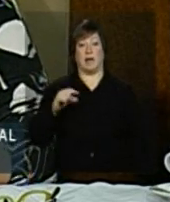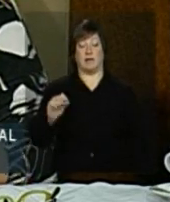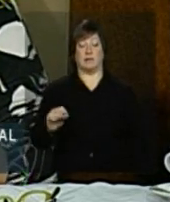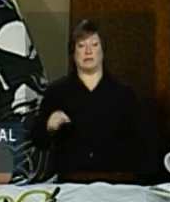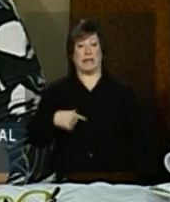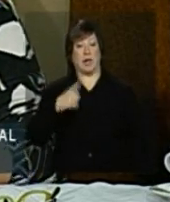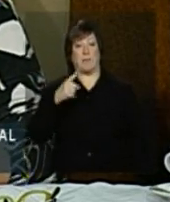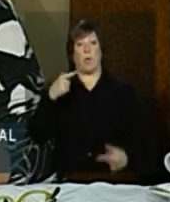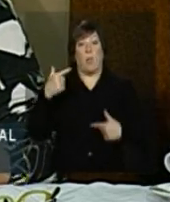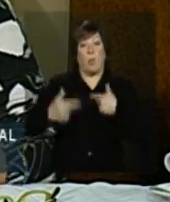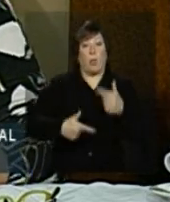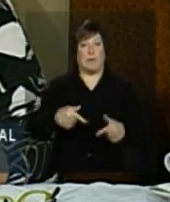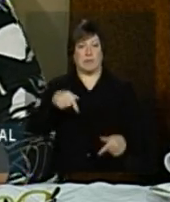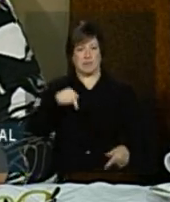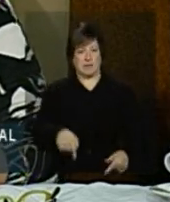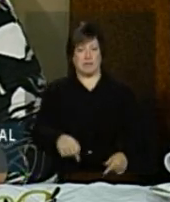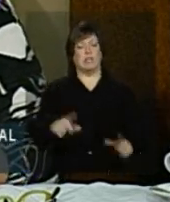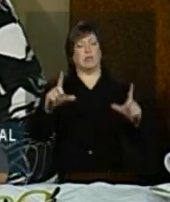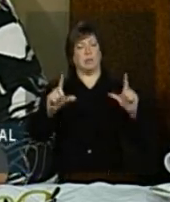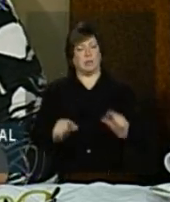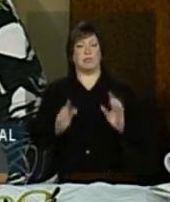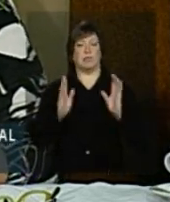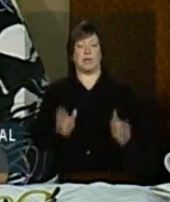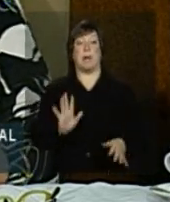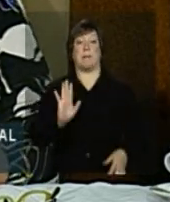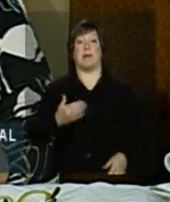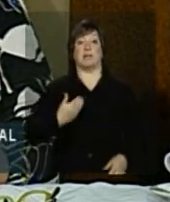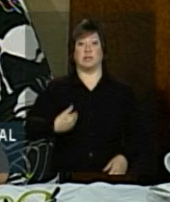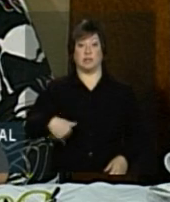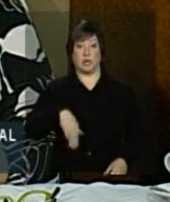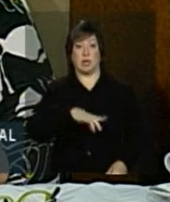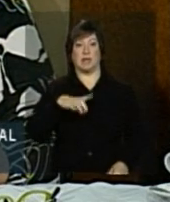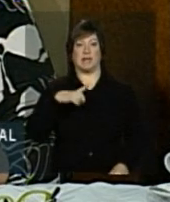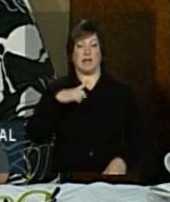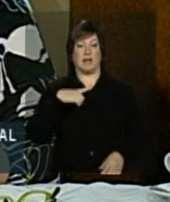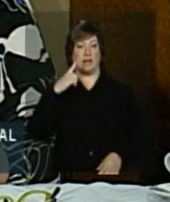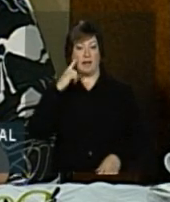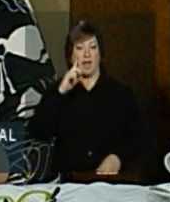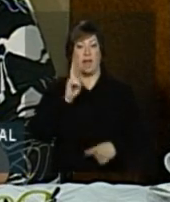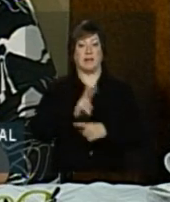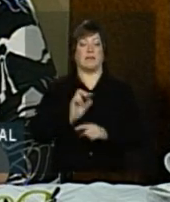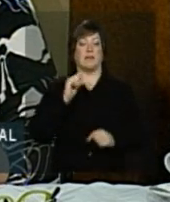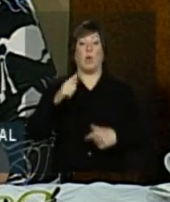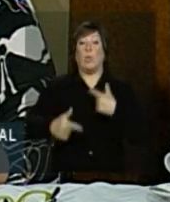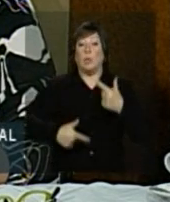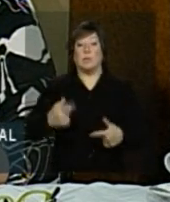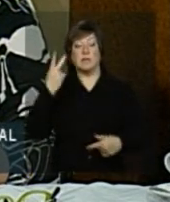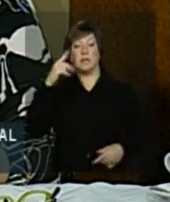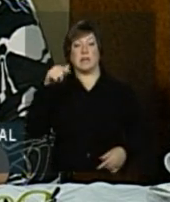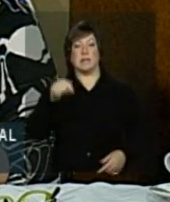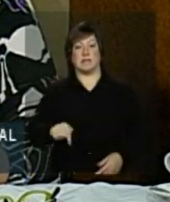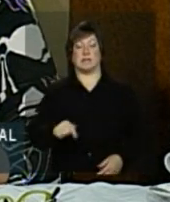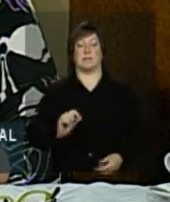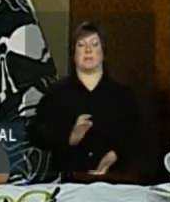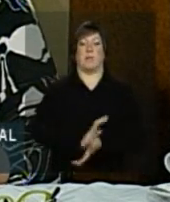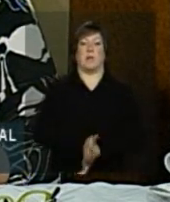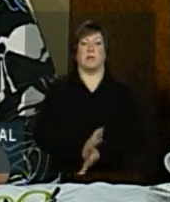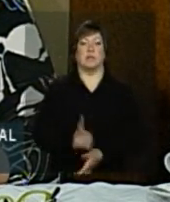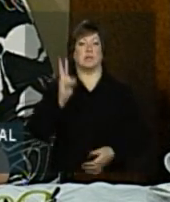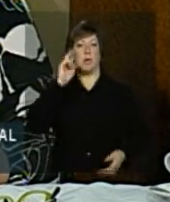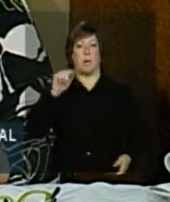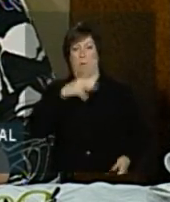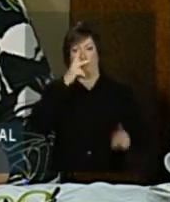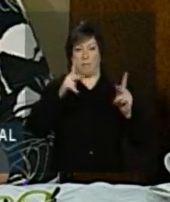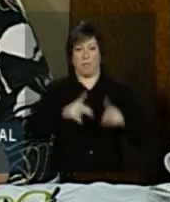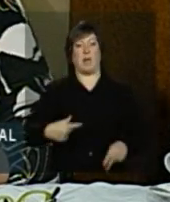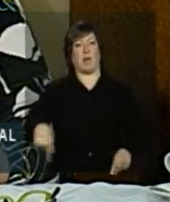aqui que eu acho que diminuiu já mas nós temos que estar sempre atentos que é a luta contra esse preconceito com a população ela